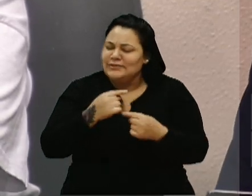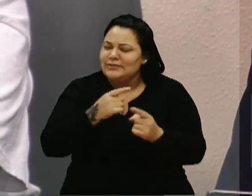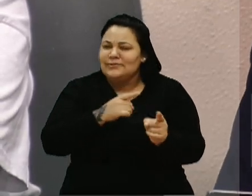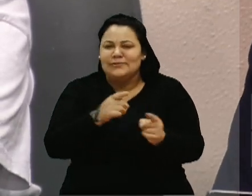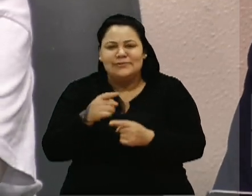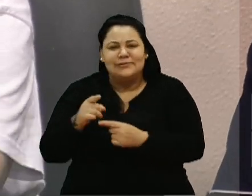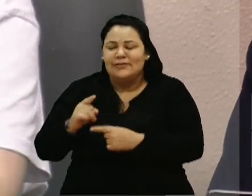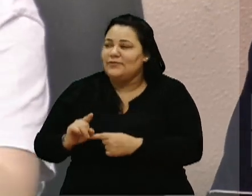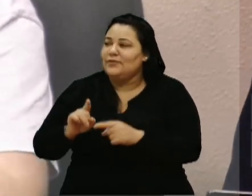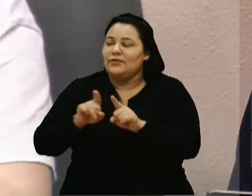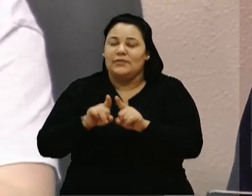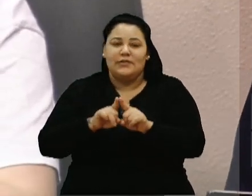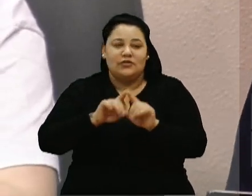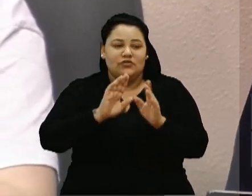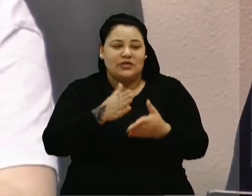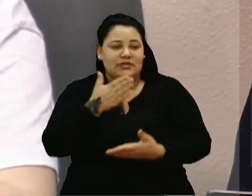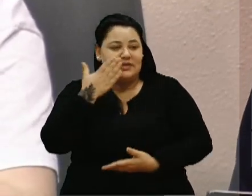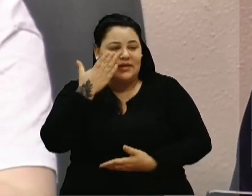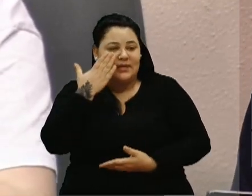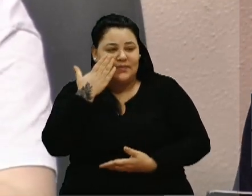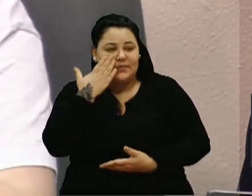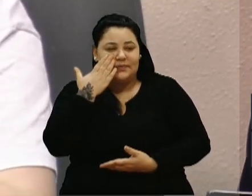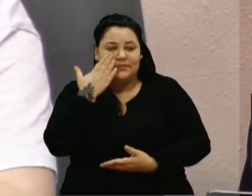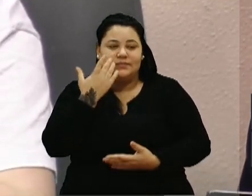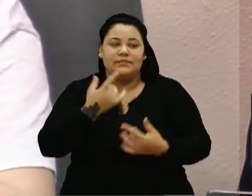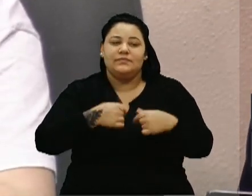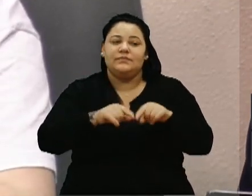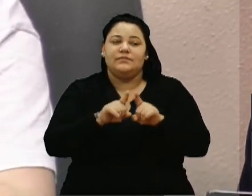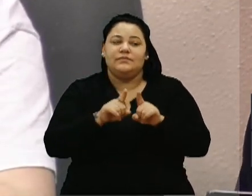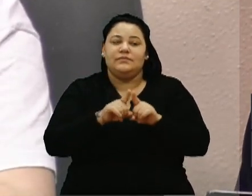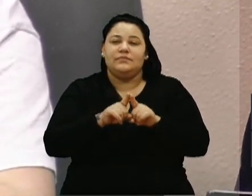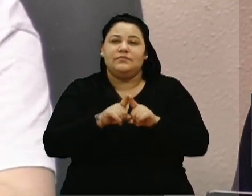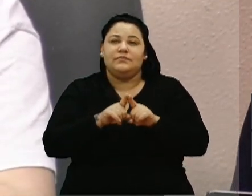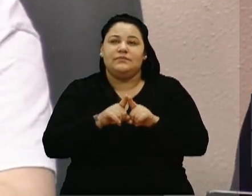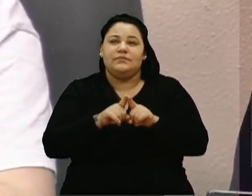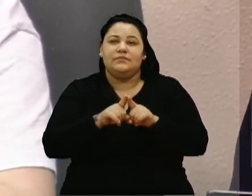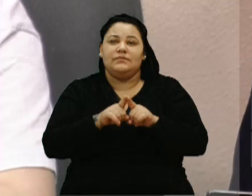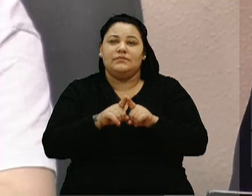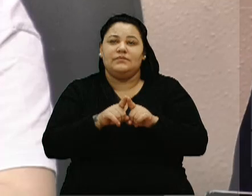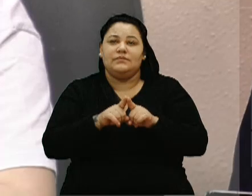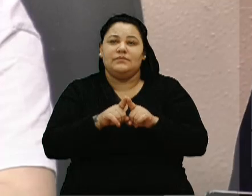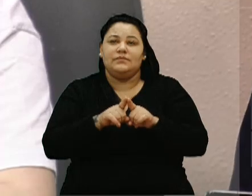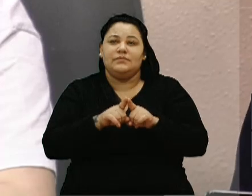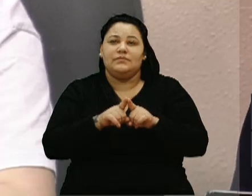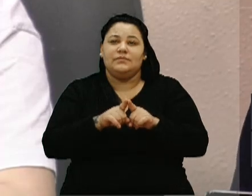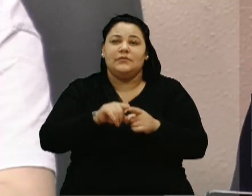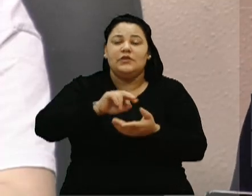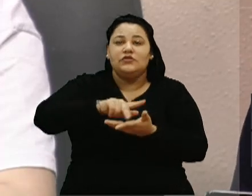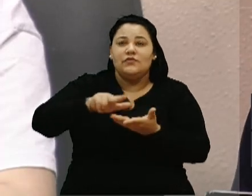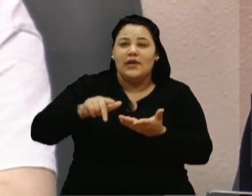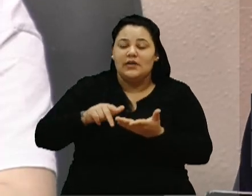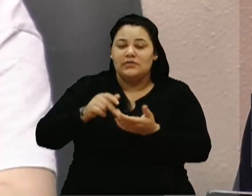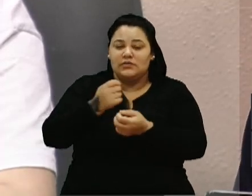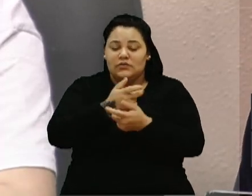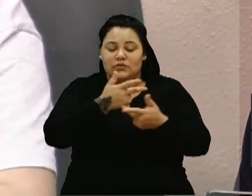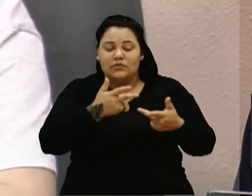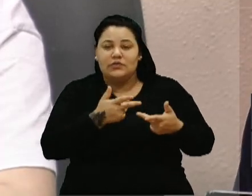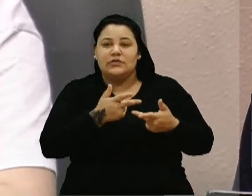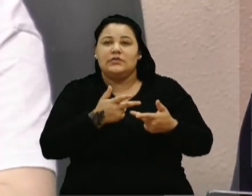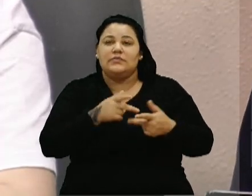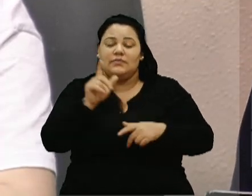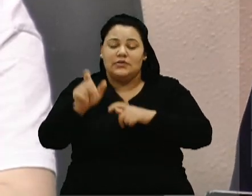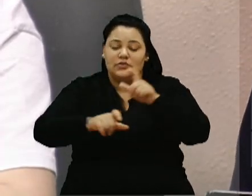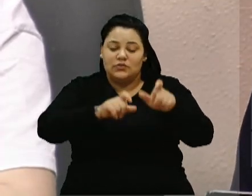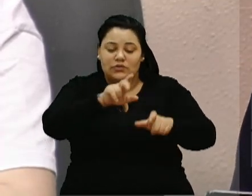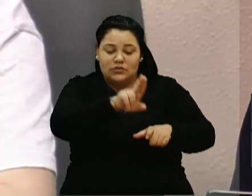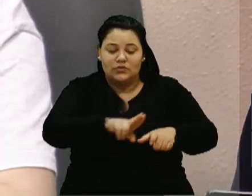mas sabemos também que são enfrentados diariamente por profissionais comprometidos, usuárias, usuários e usuários